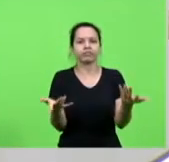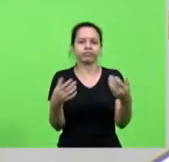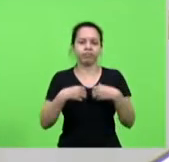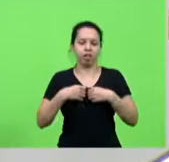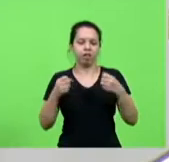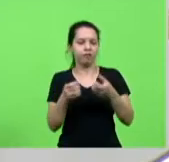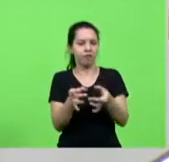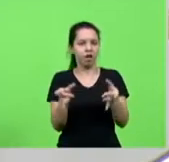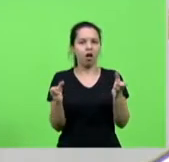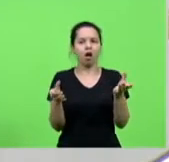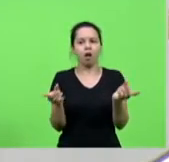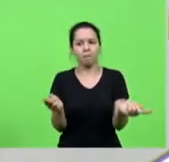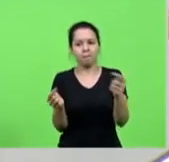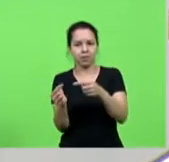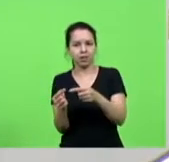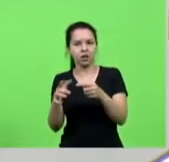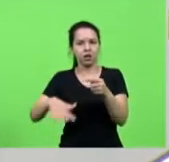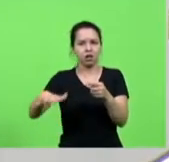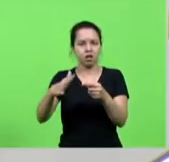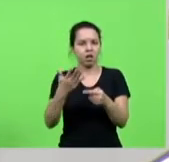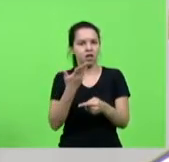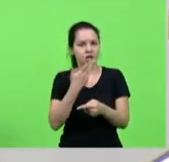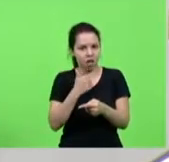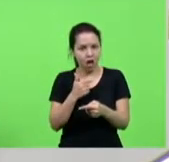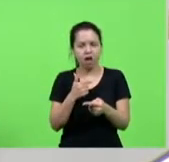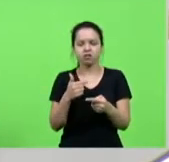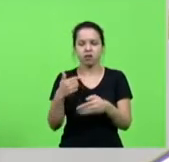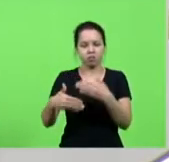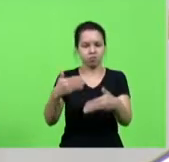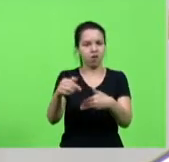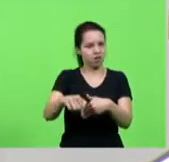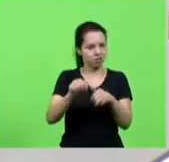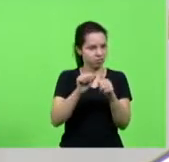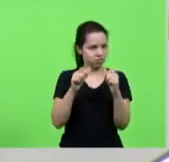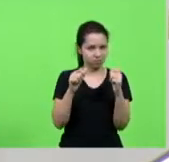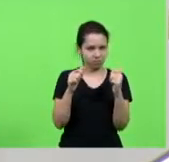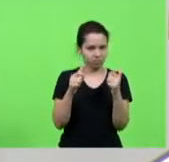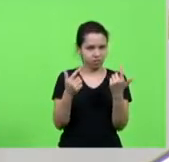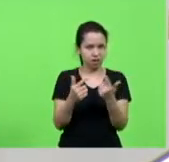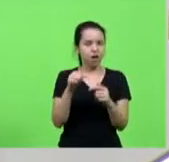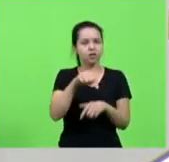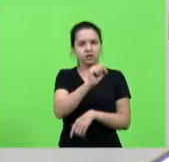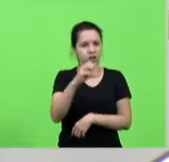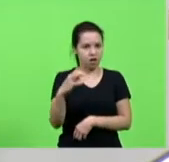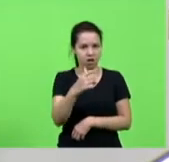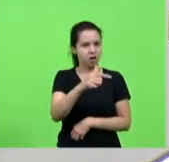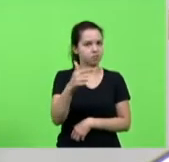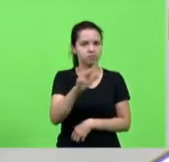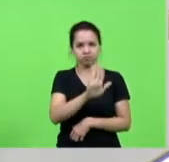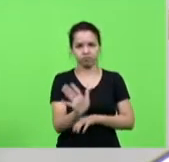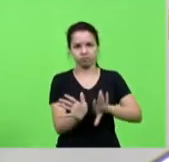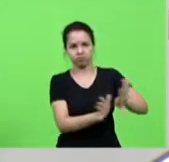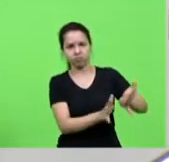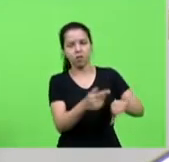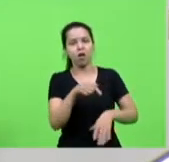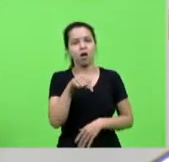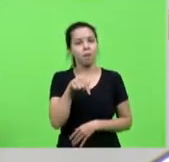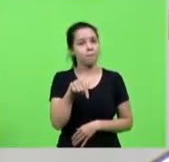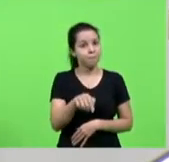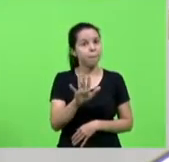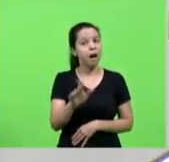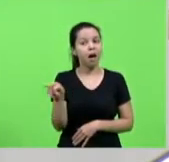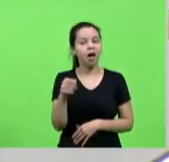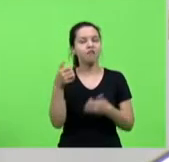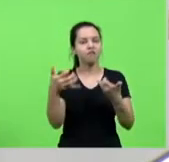vai tramitar, não vai acontecer em Santa Catarina. E ele diz o seguinte, o especialista, o Ariel, querem, em nome de uma